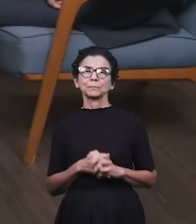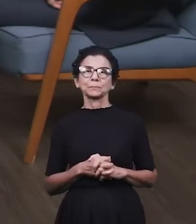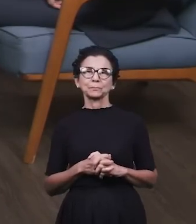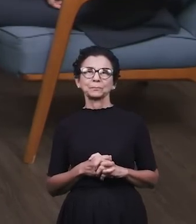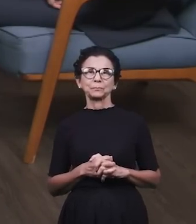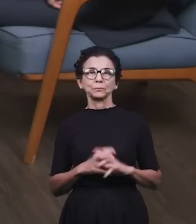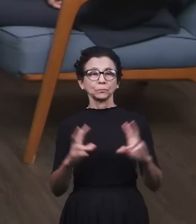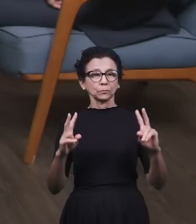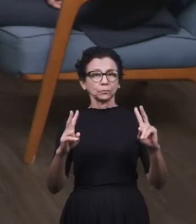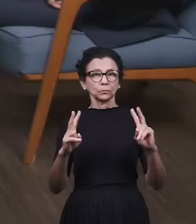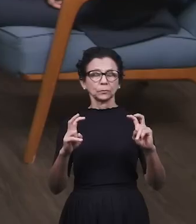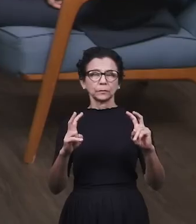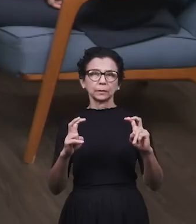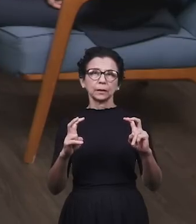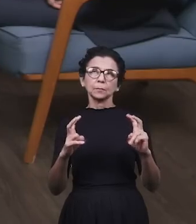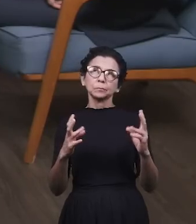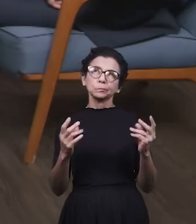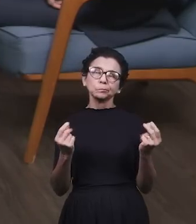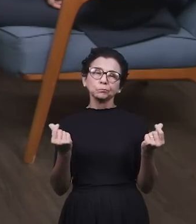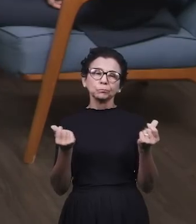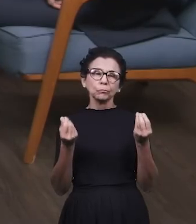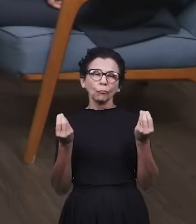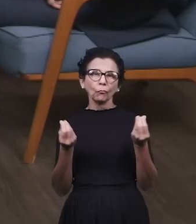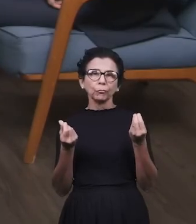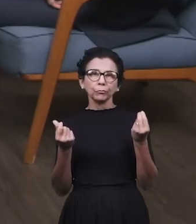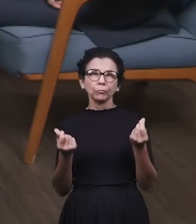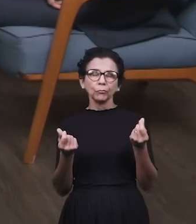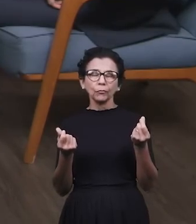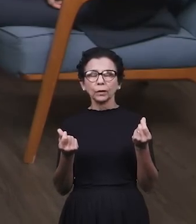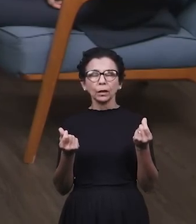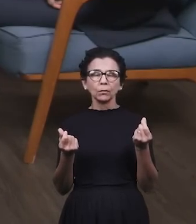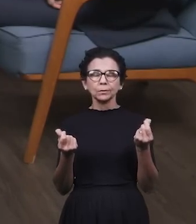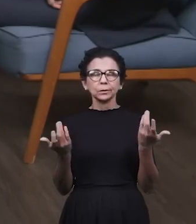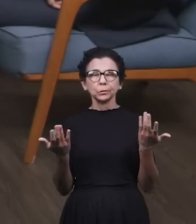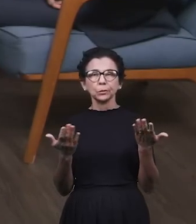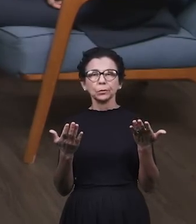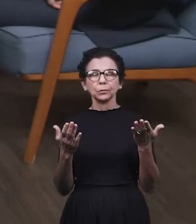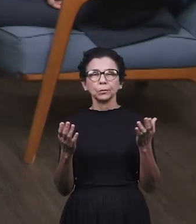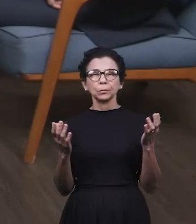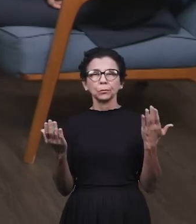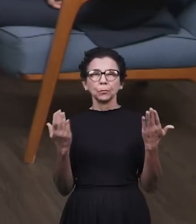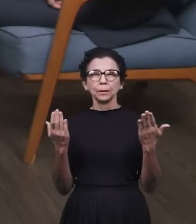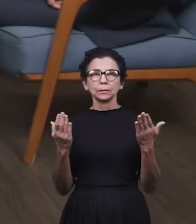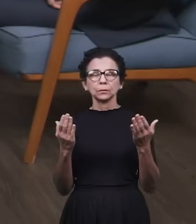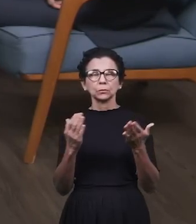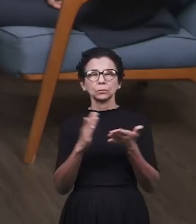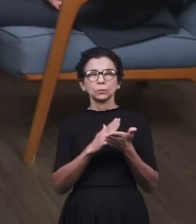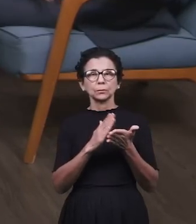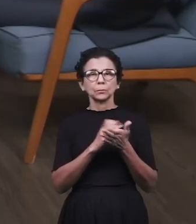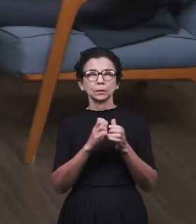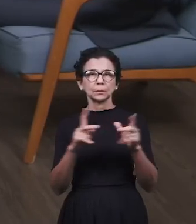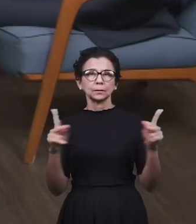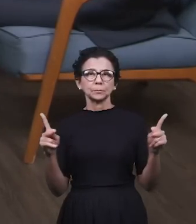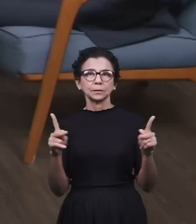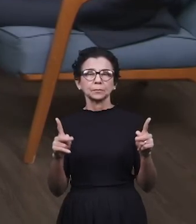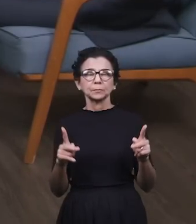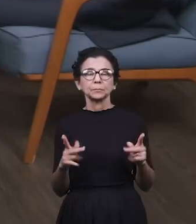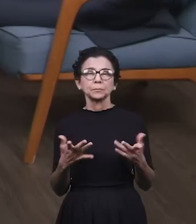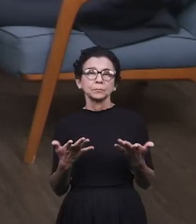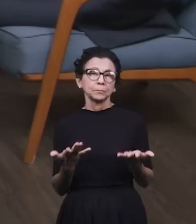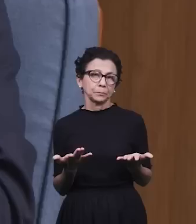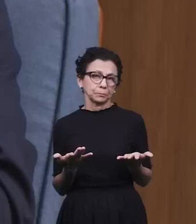desse tema e da relação dele com o livro de Apocalipse, que é o livro que nós estamos estudando.